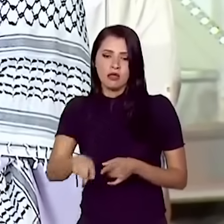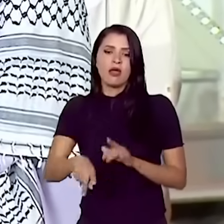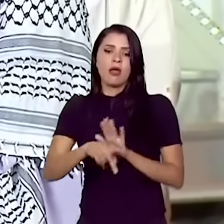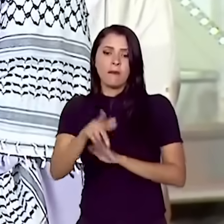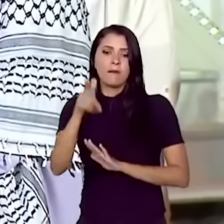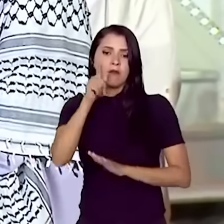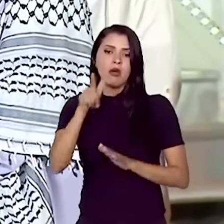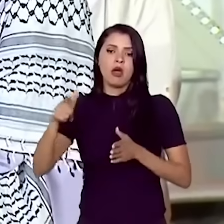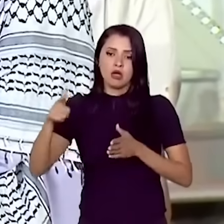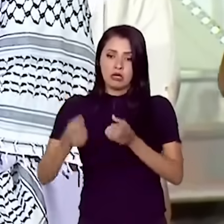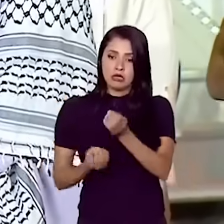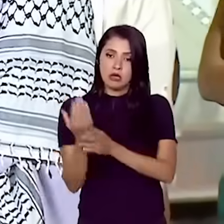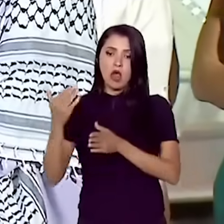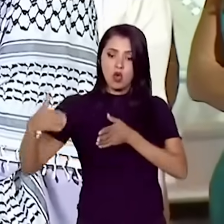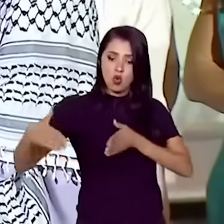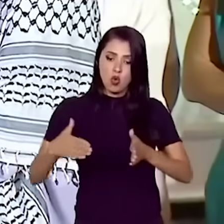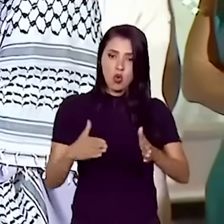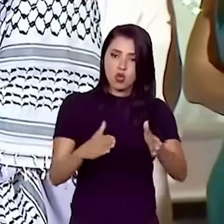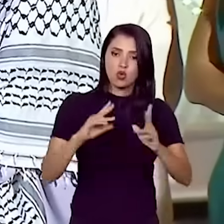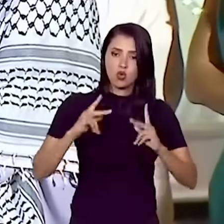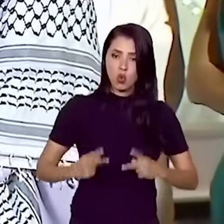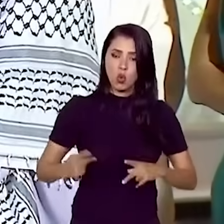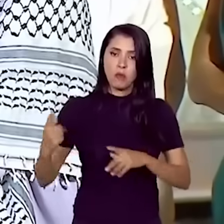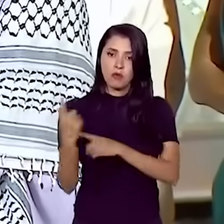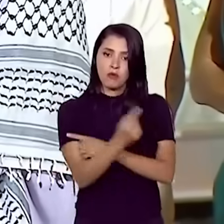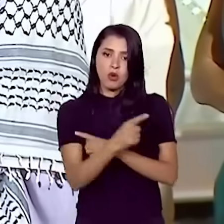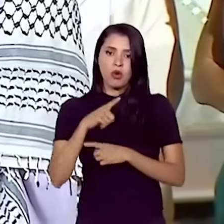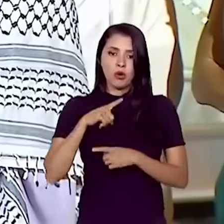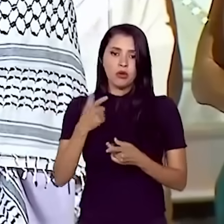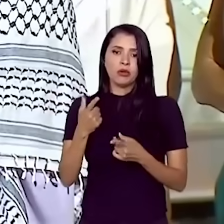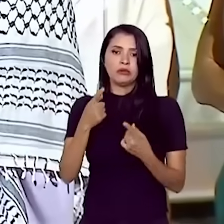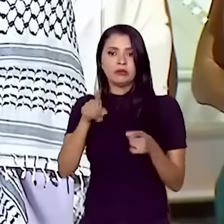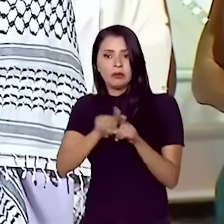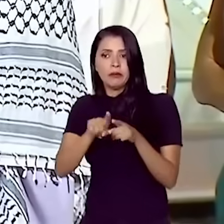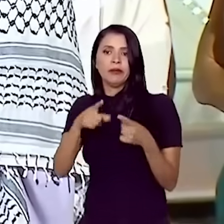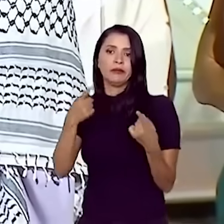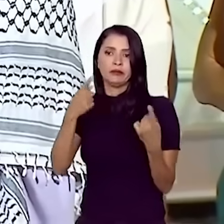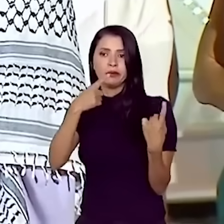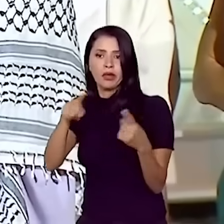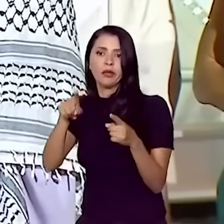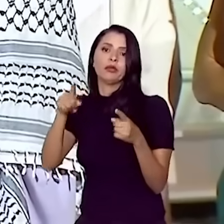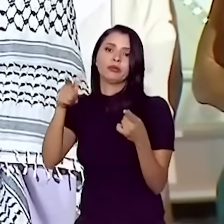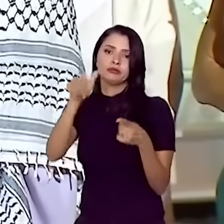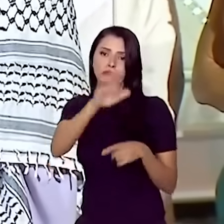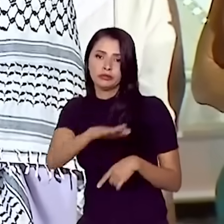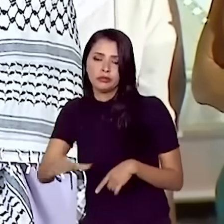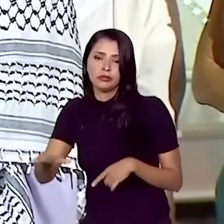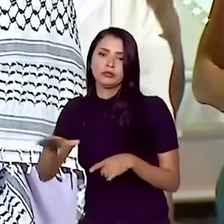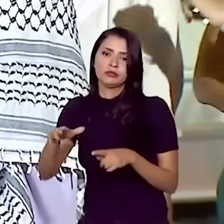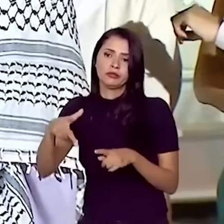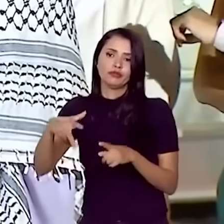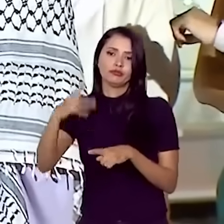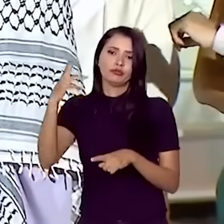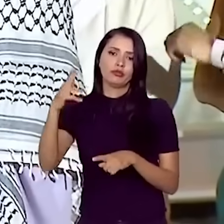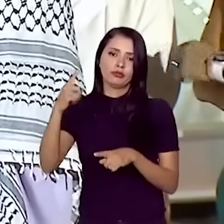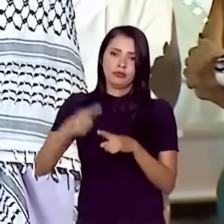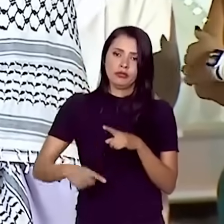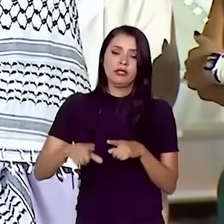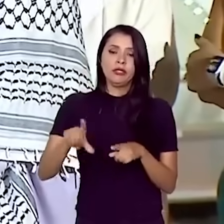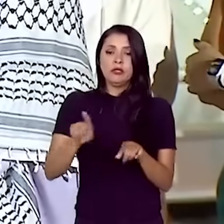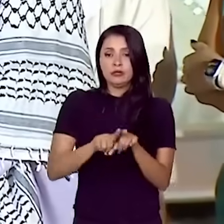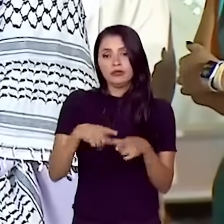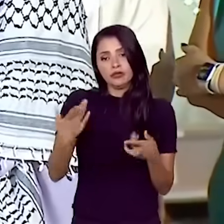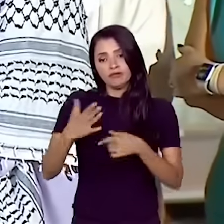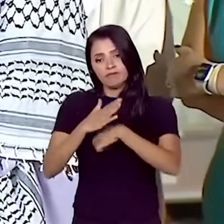um corredor humanitário e parar os ataques, sobretudo contra crianças. Tá? Nós vamos ficar com muito carinho e